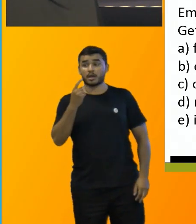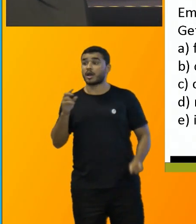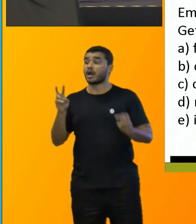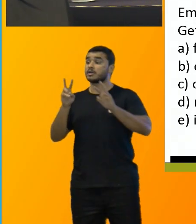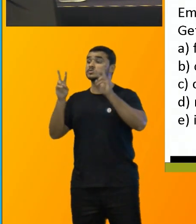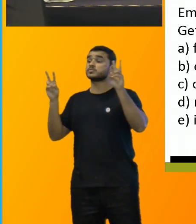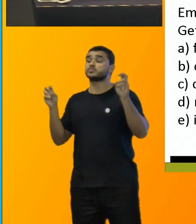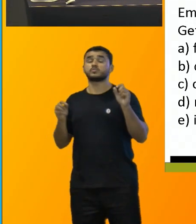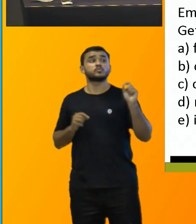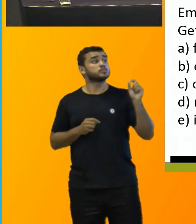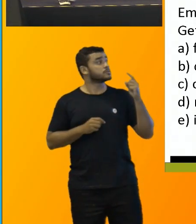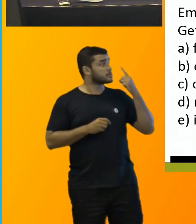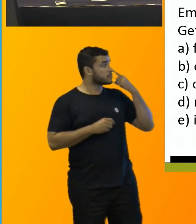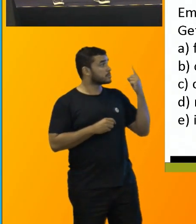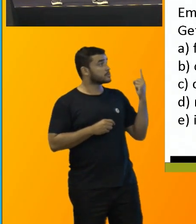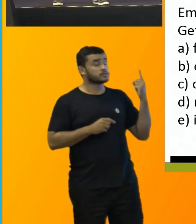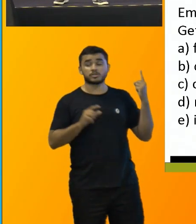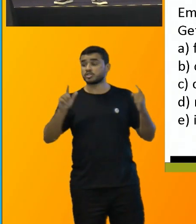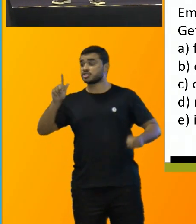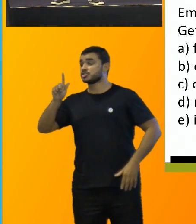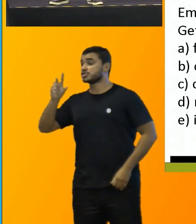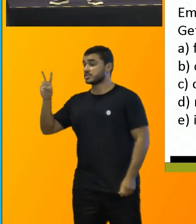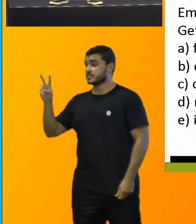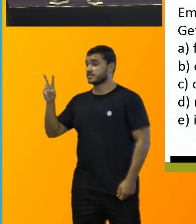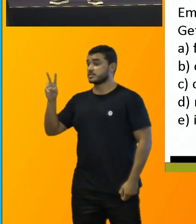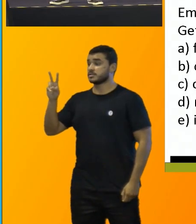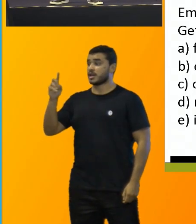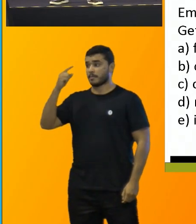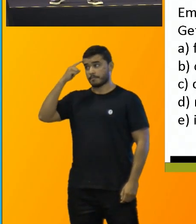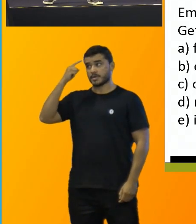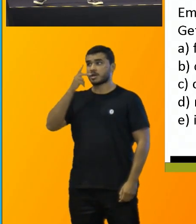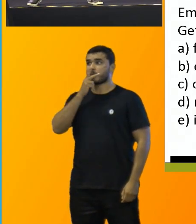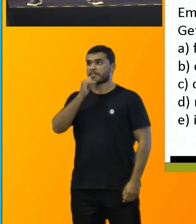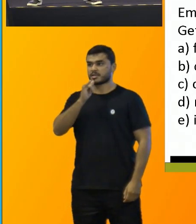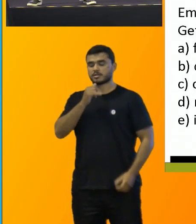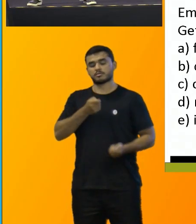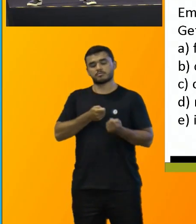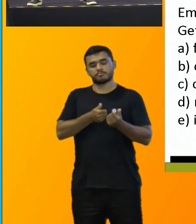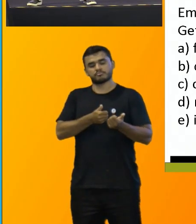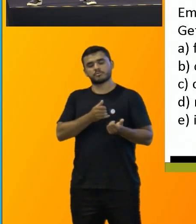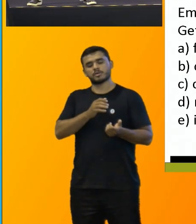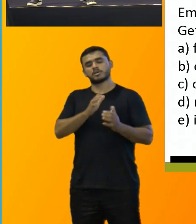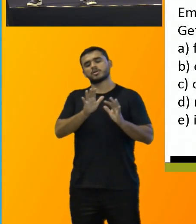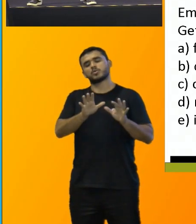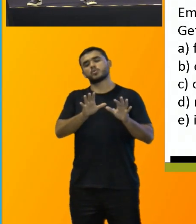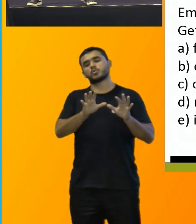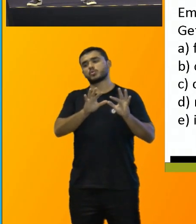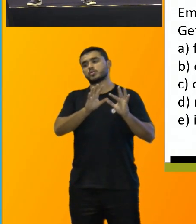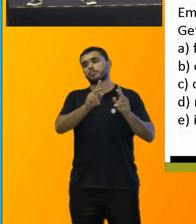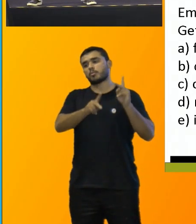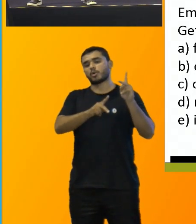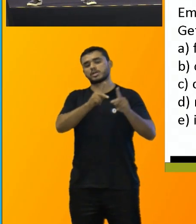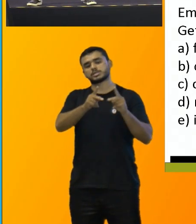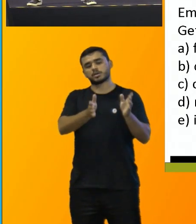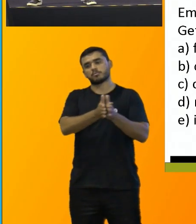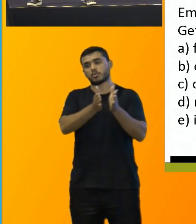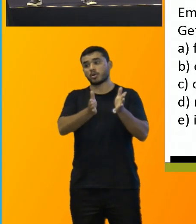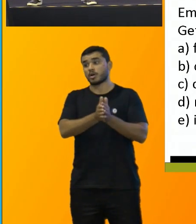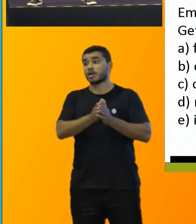seguinte. Vargas era lembrado por ser o pai dos pobres. A associação disso tem a ver com as leis o quê?